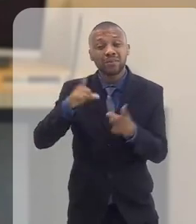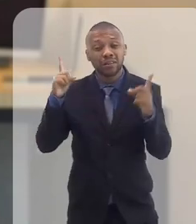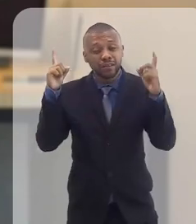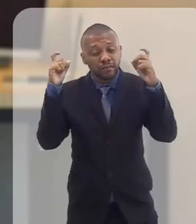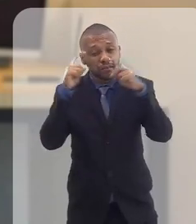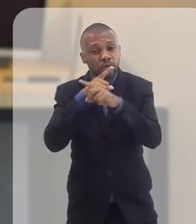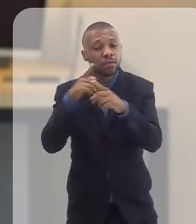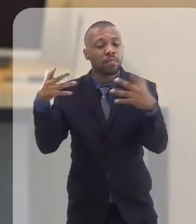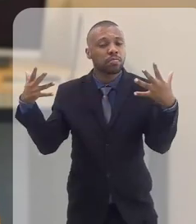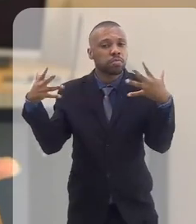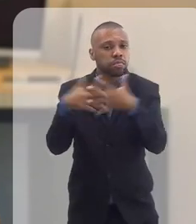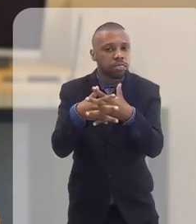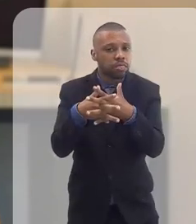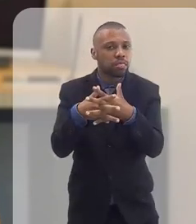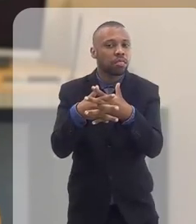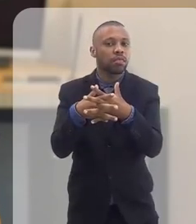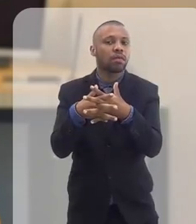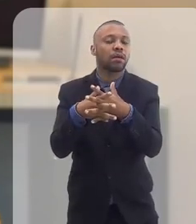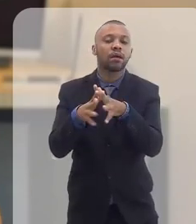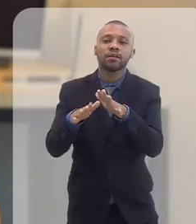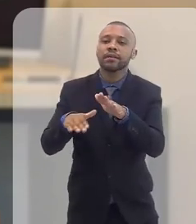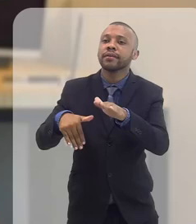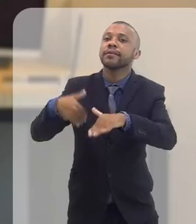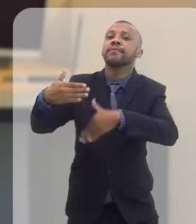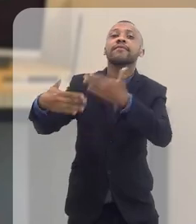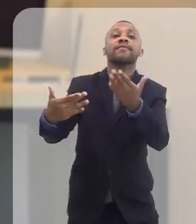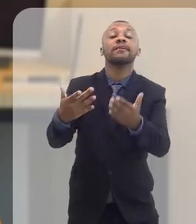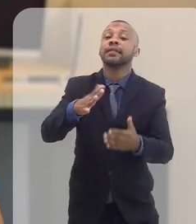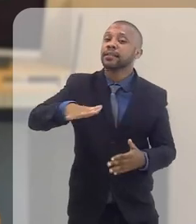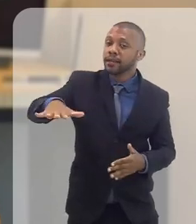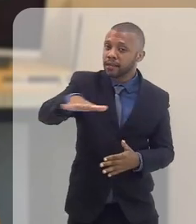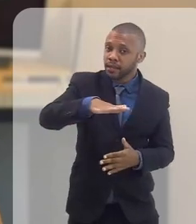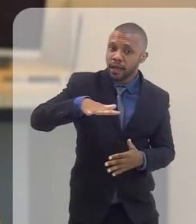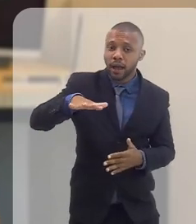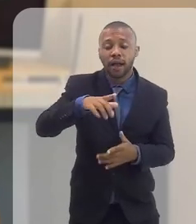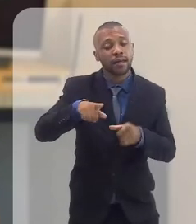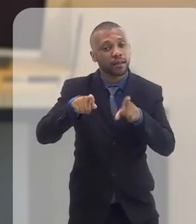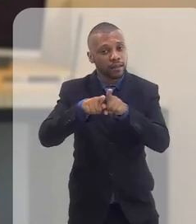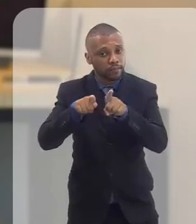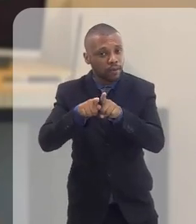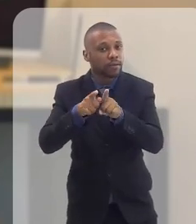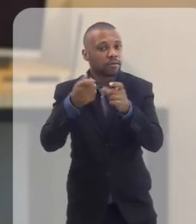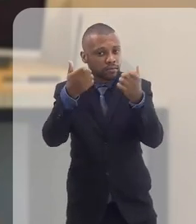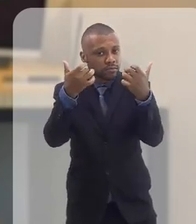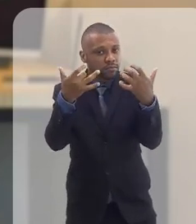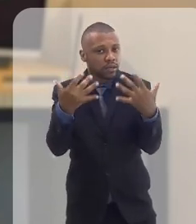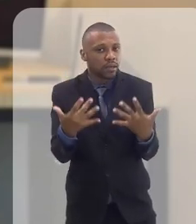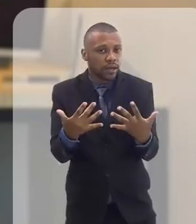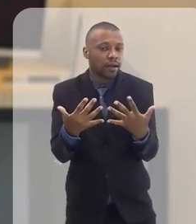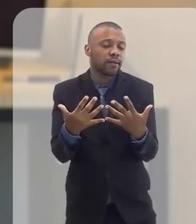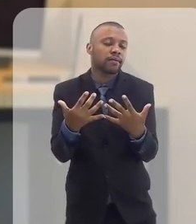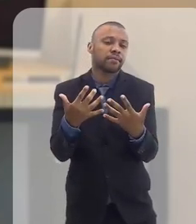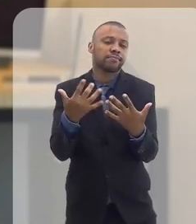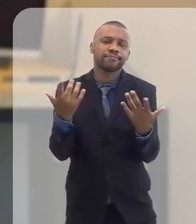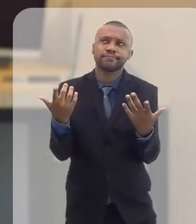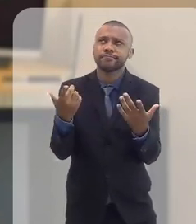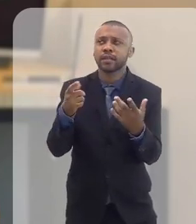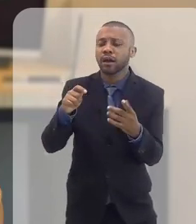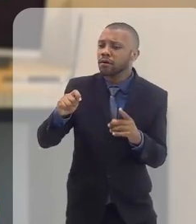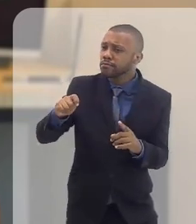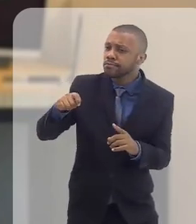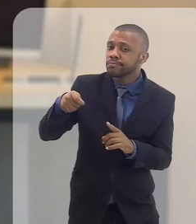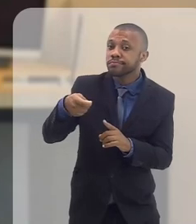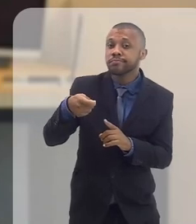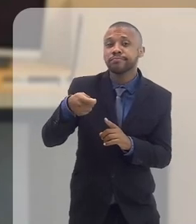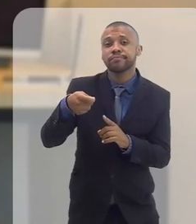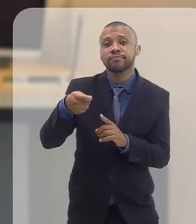pessoas teriam muita dificuldade de se desenvolver nessa área. E ouve até falar também um